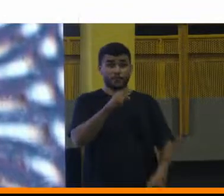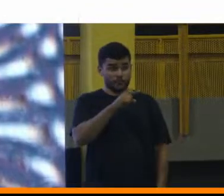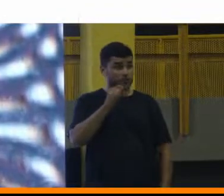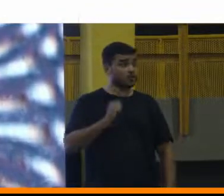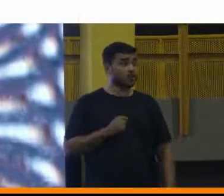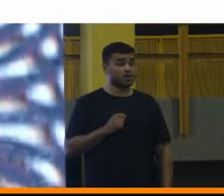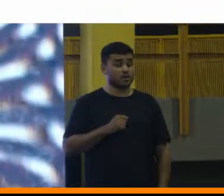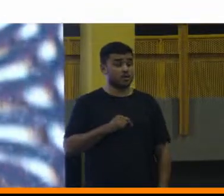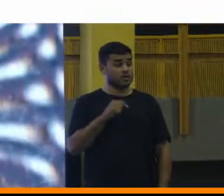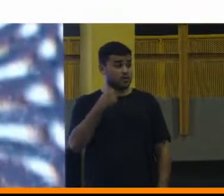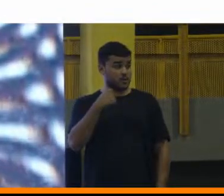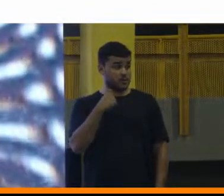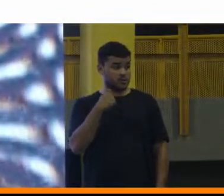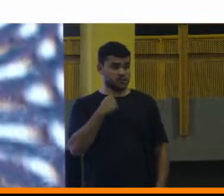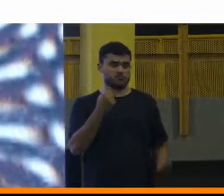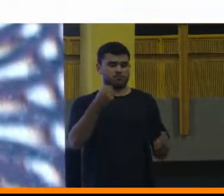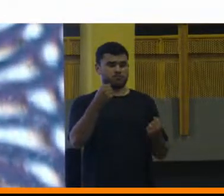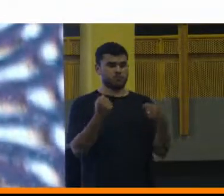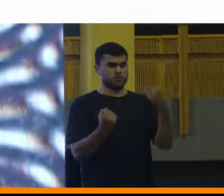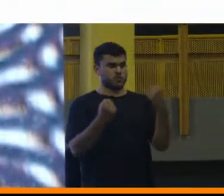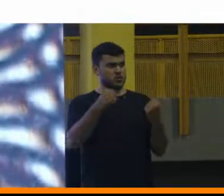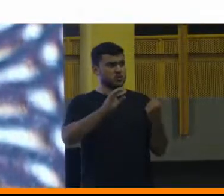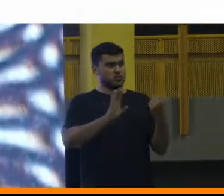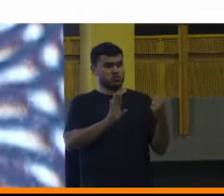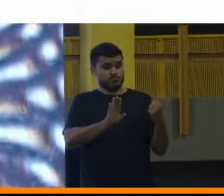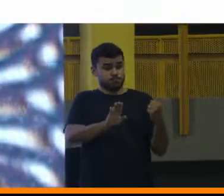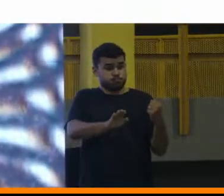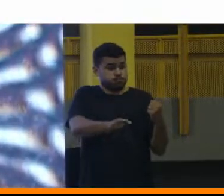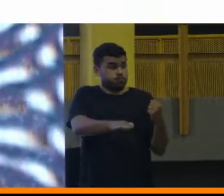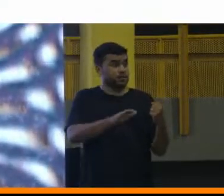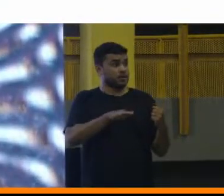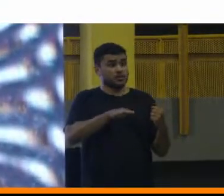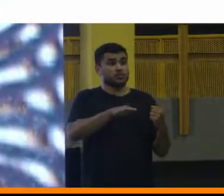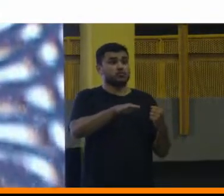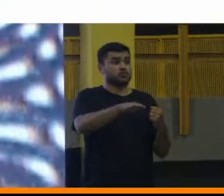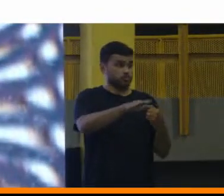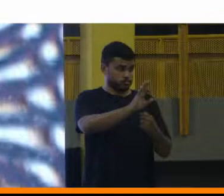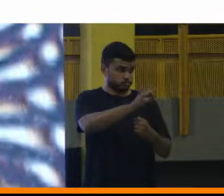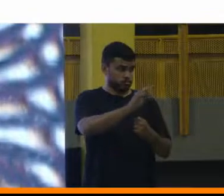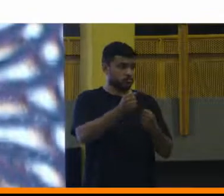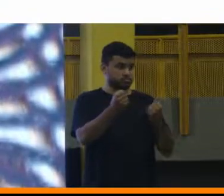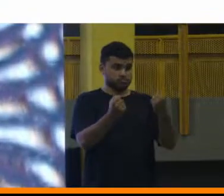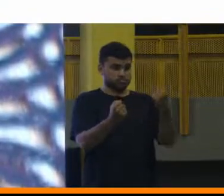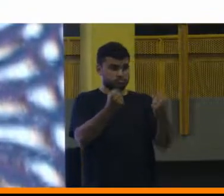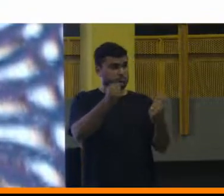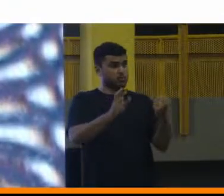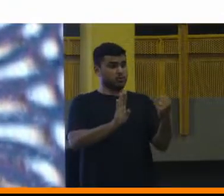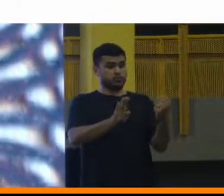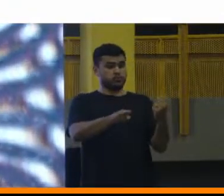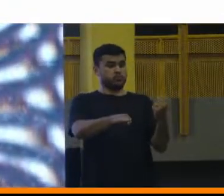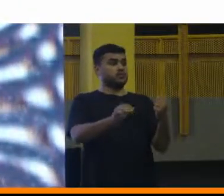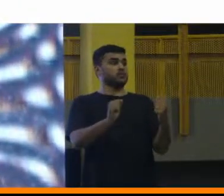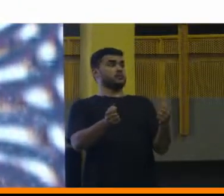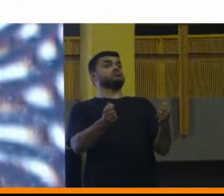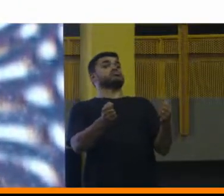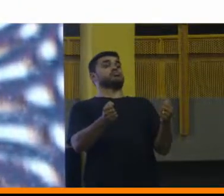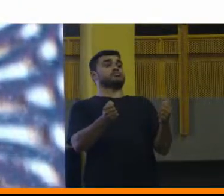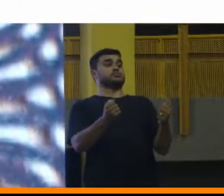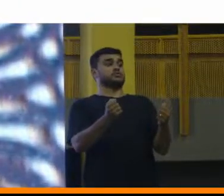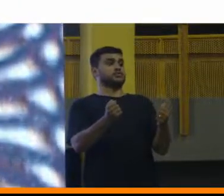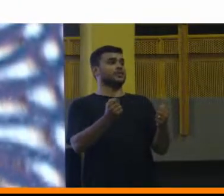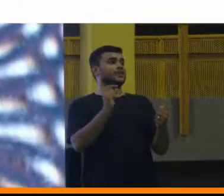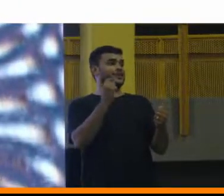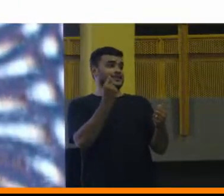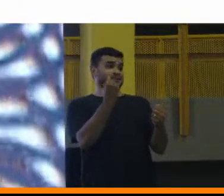O motorista acelerou para frente. O que acontece com você? Você se